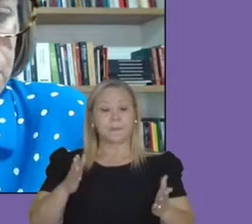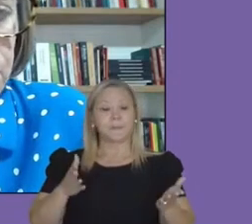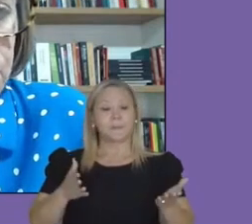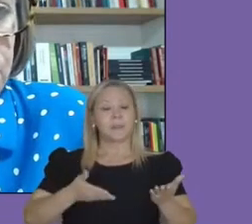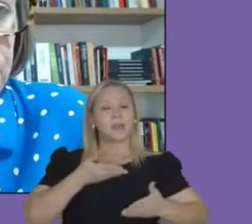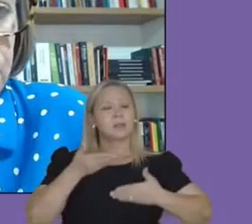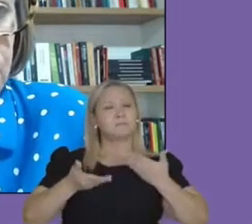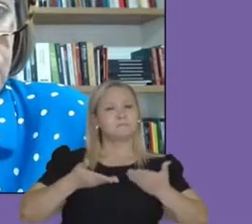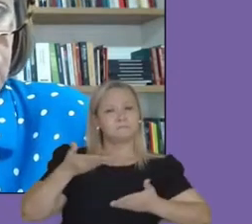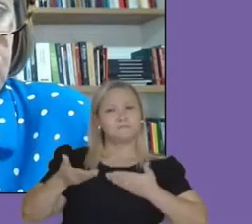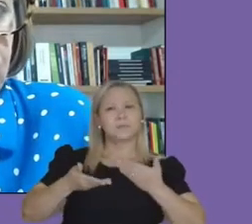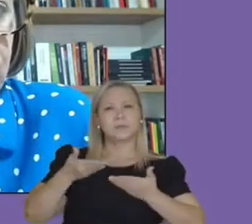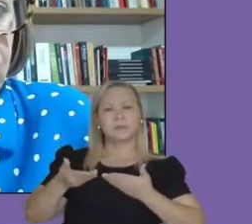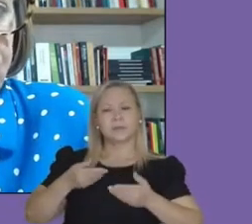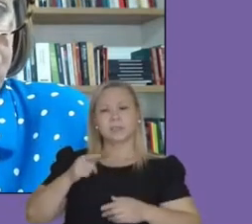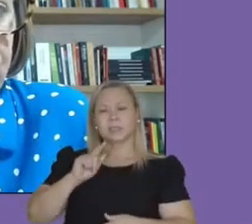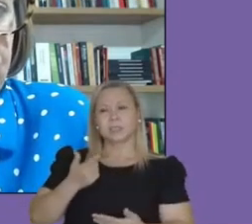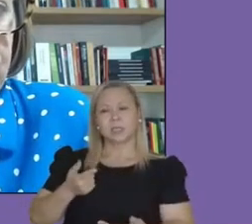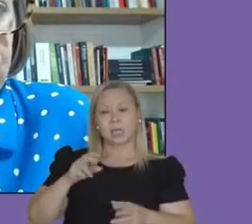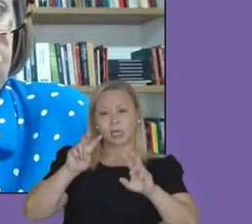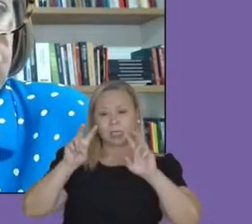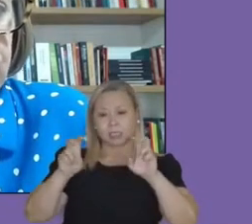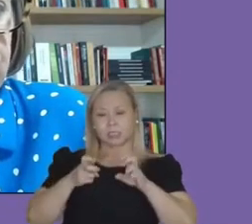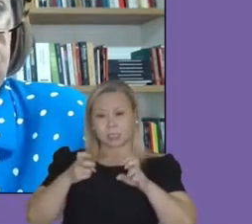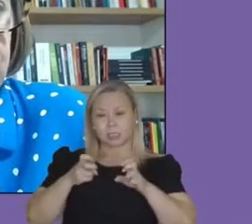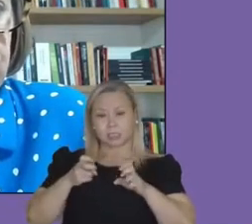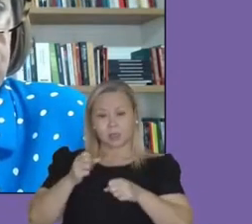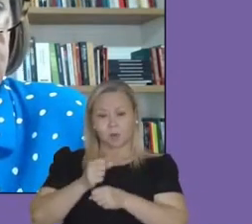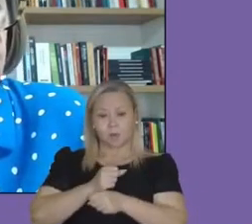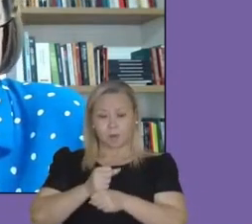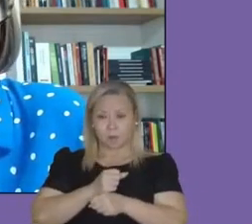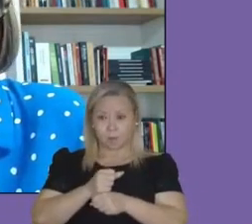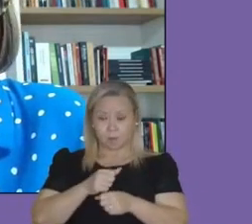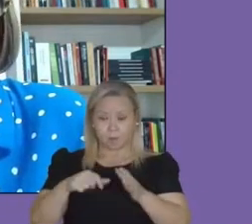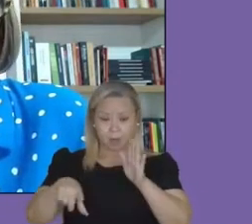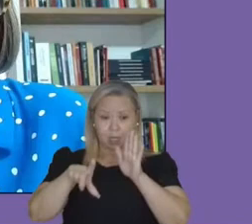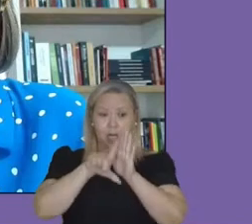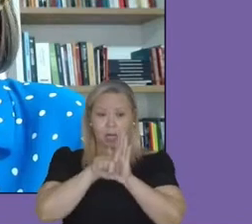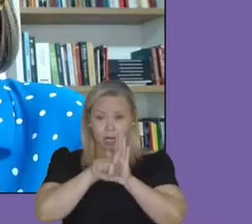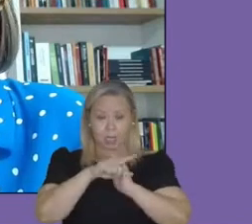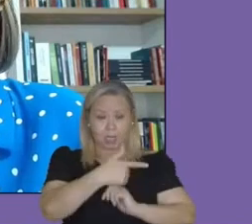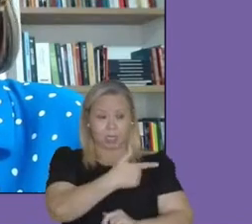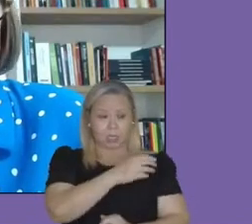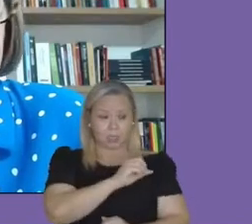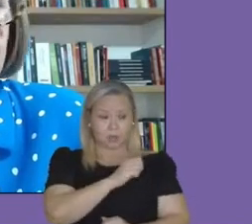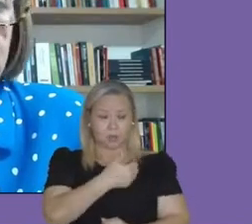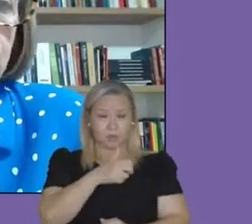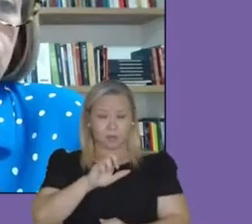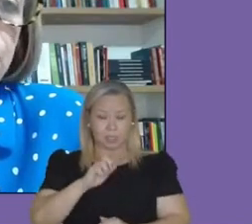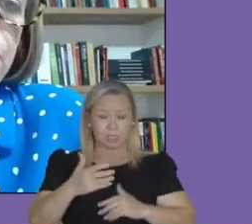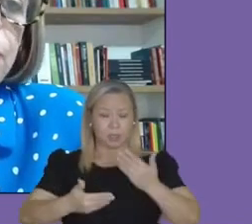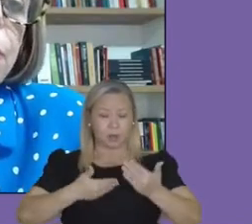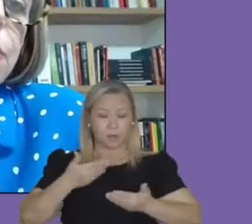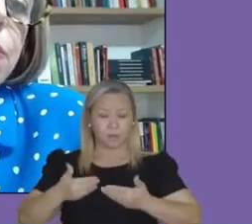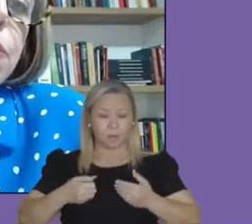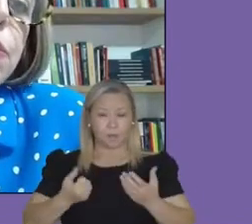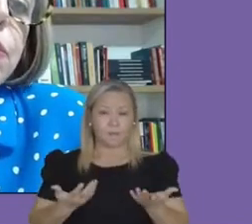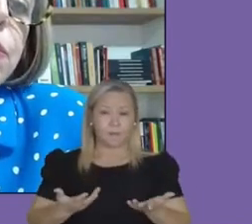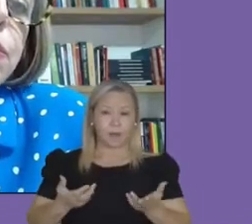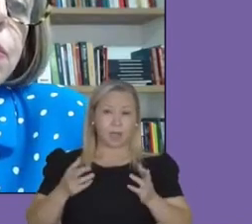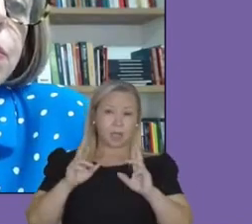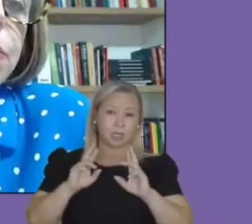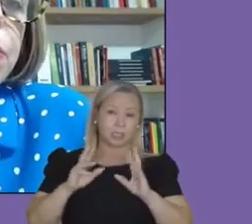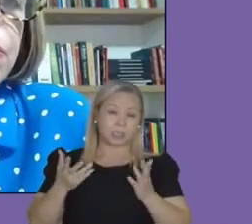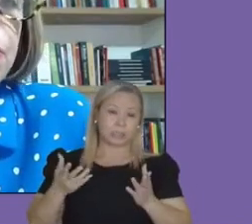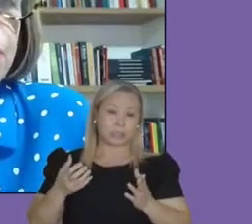tratassem da questão posta pela lei de 2015, envolvendo a perspectiva também